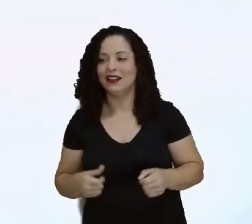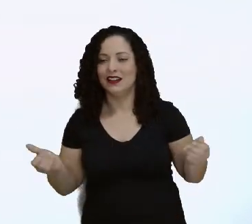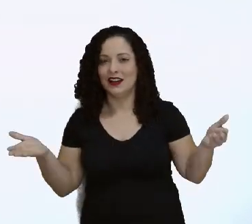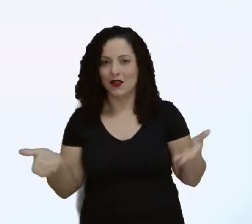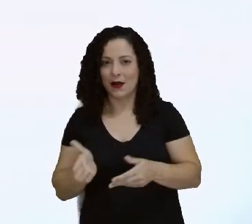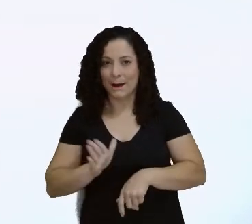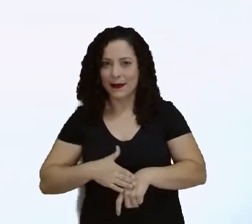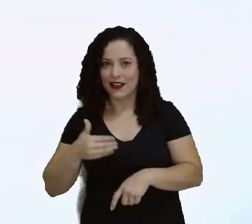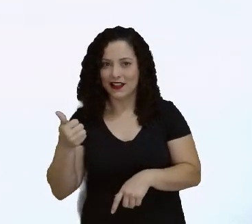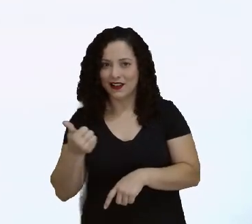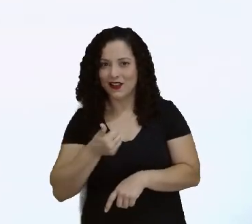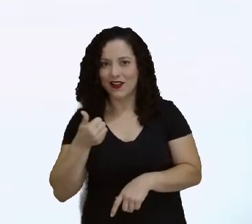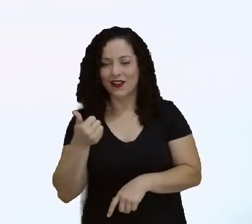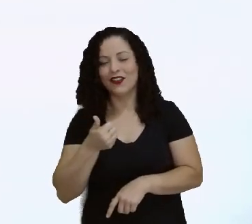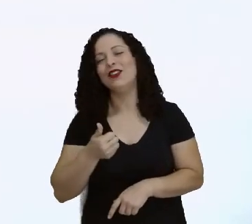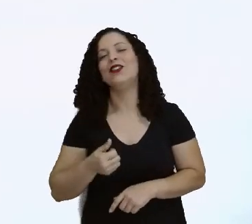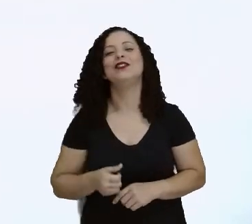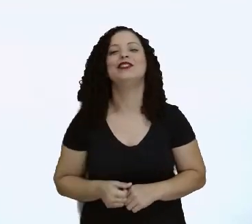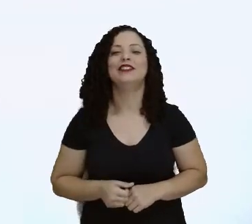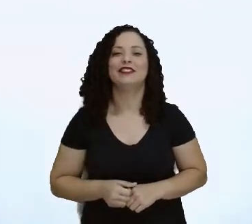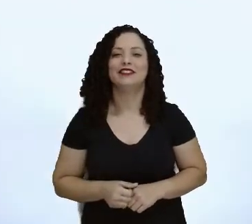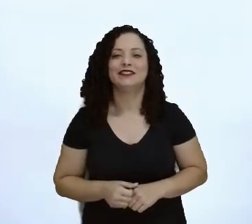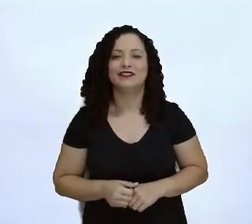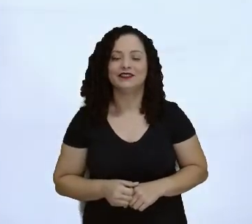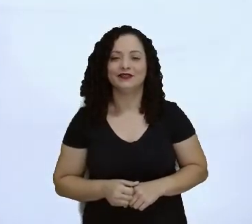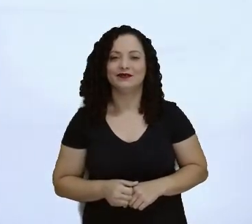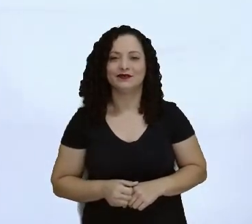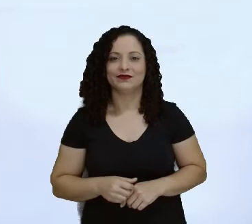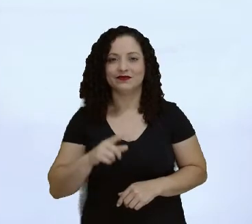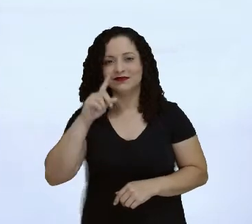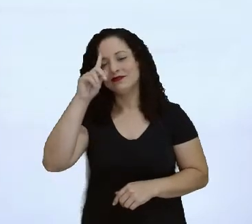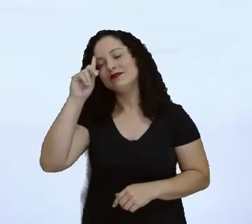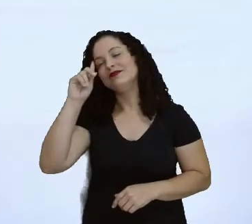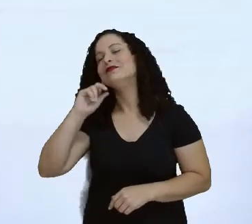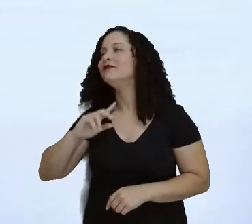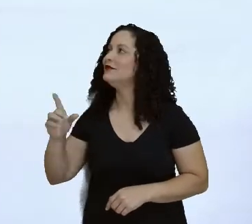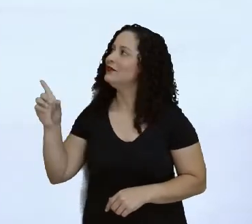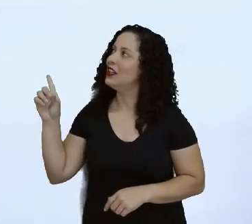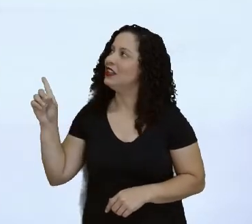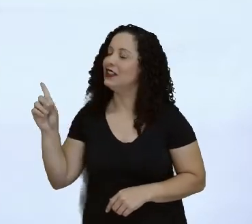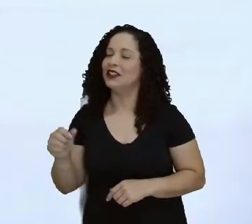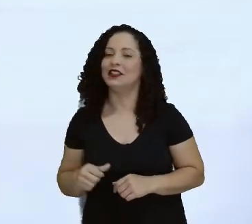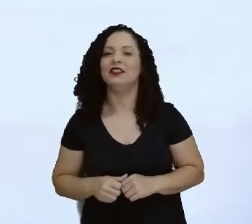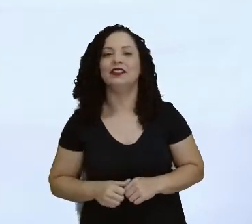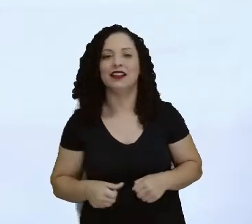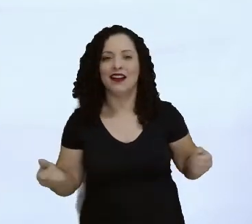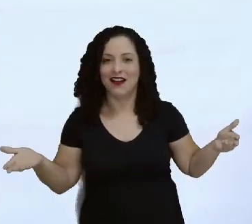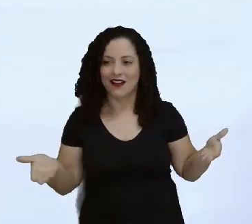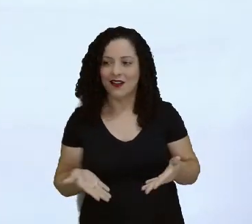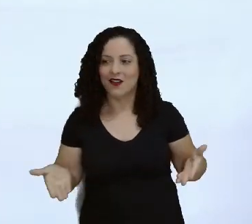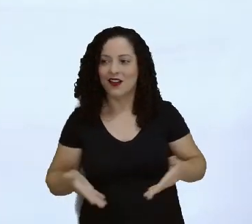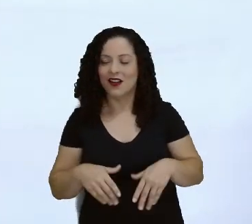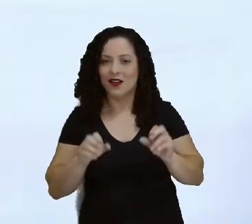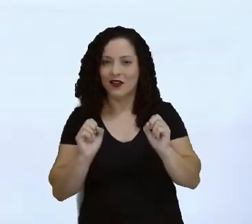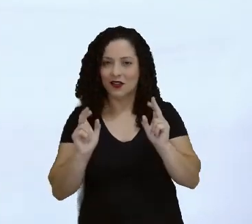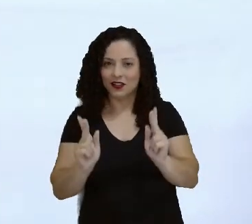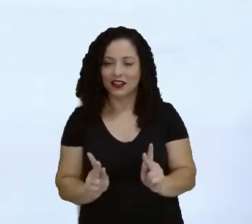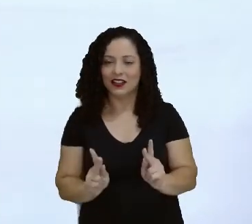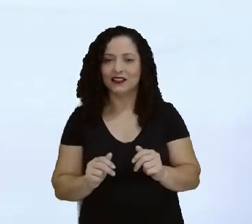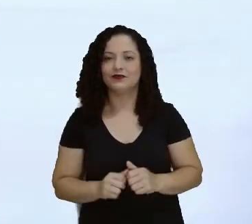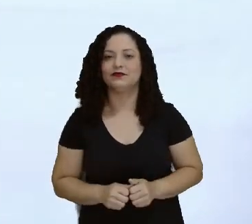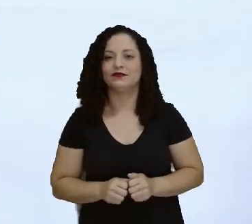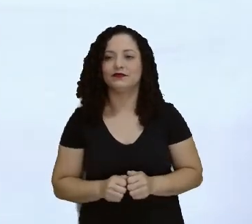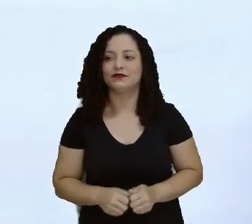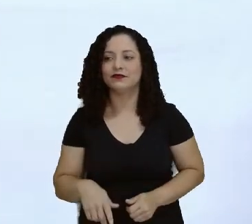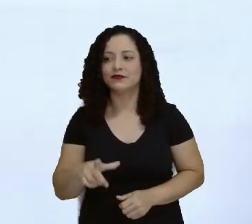melhorou? Melhorou bastante. Melhorou? Pronto, então vamos lá. Agora sim. Bom, a